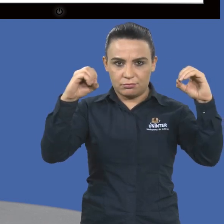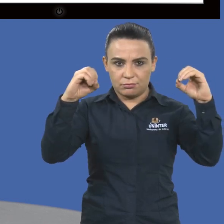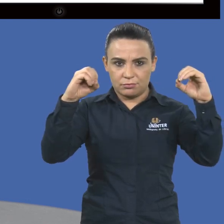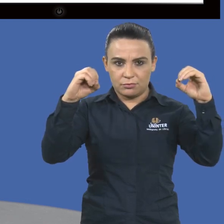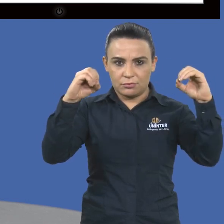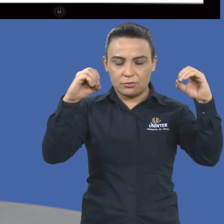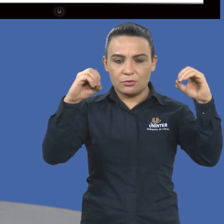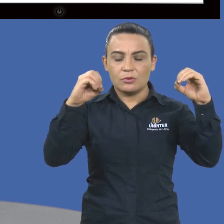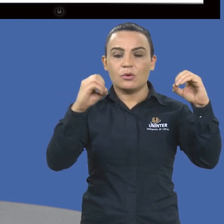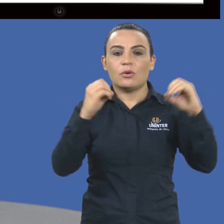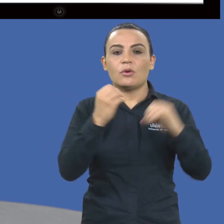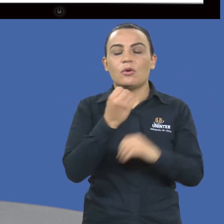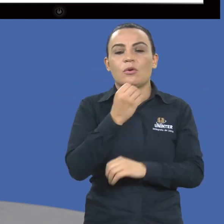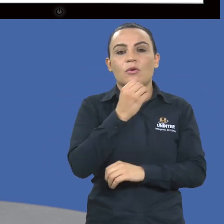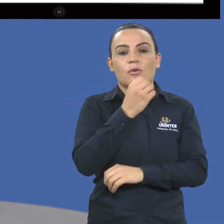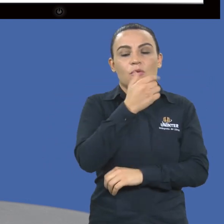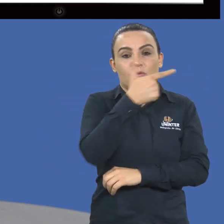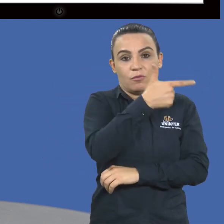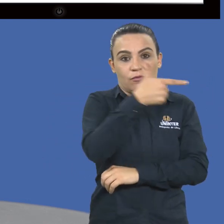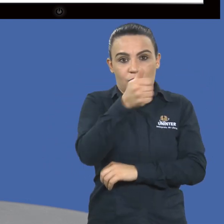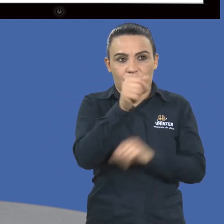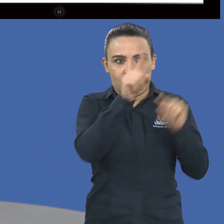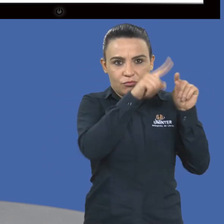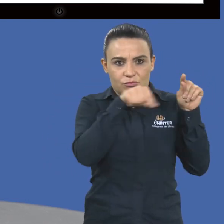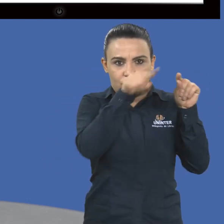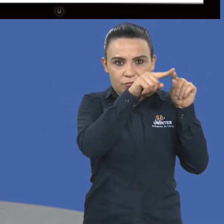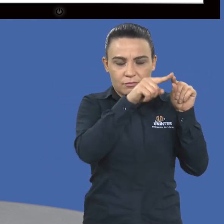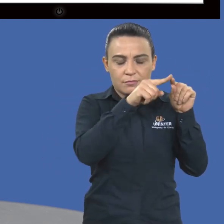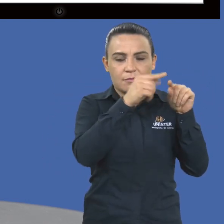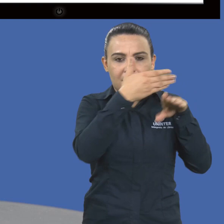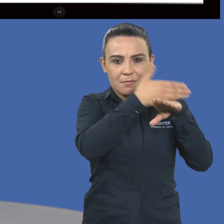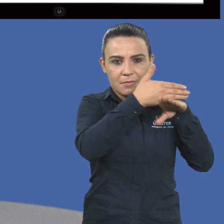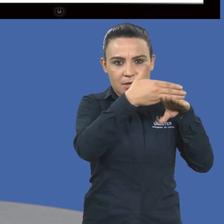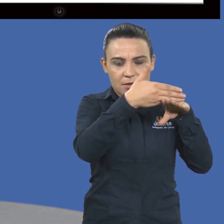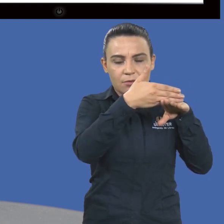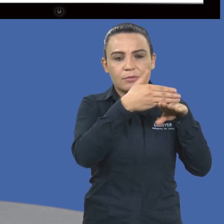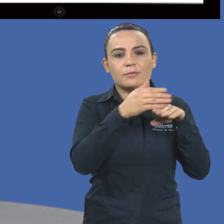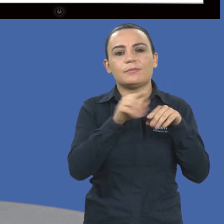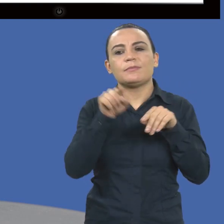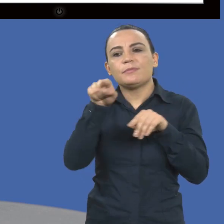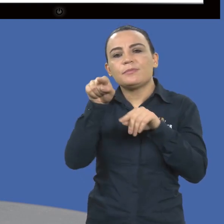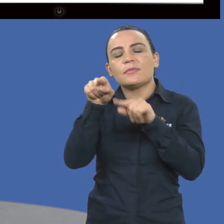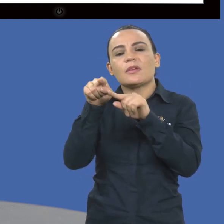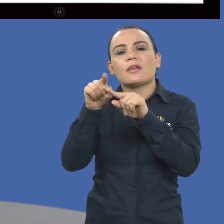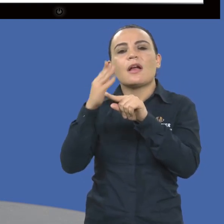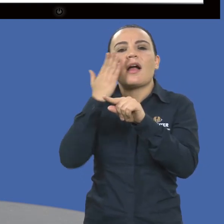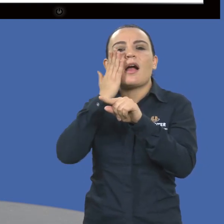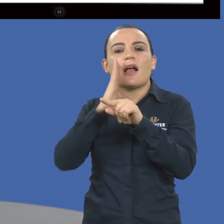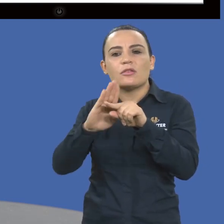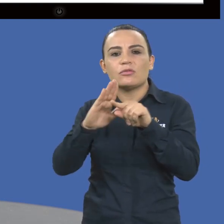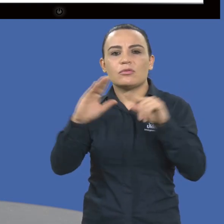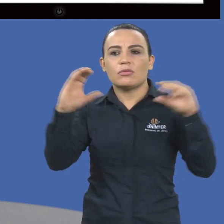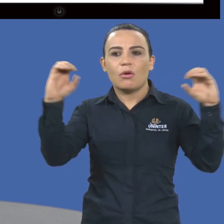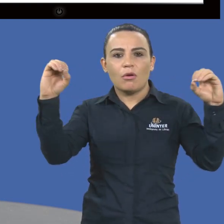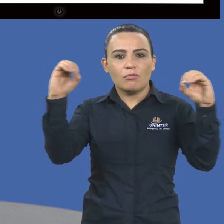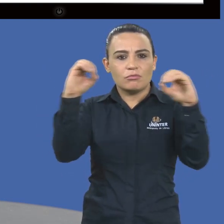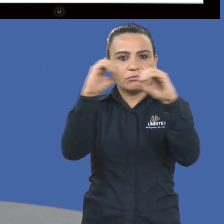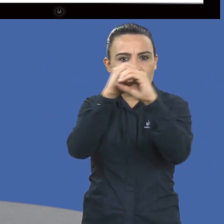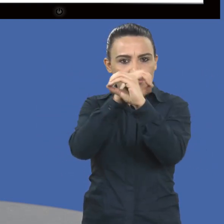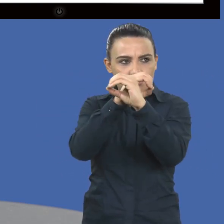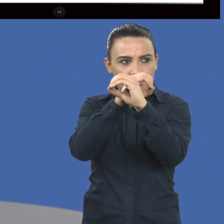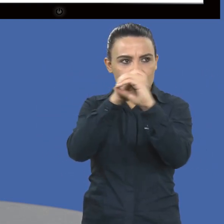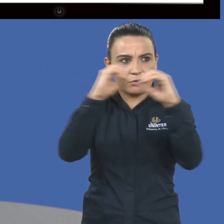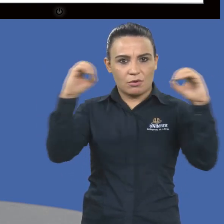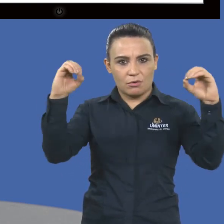normalmente indo 21, o que está em branco, para uma célula e um que está em azul para outra